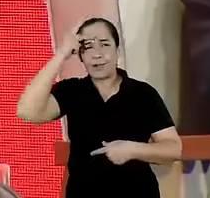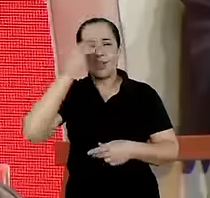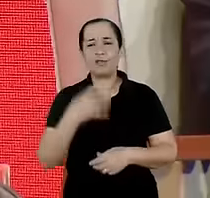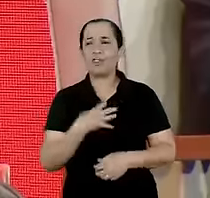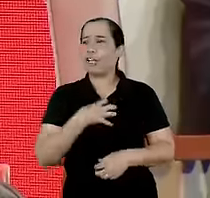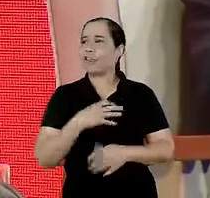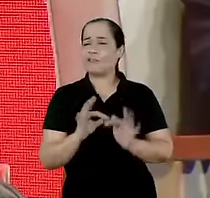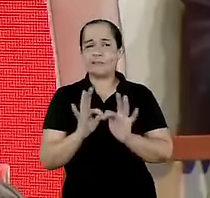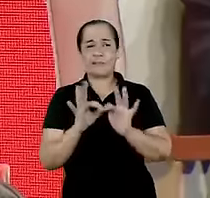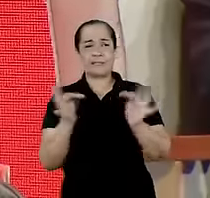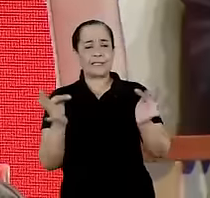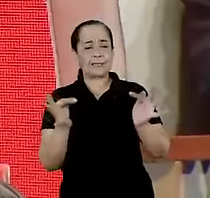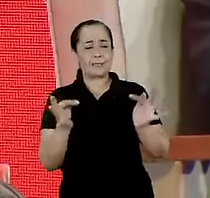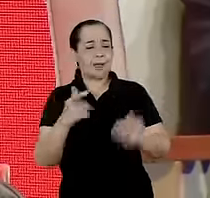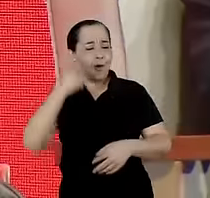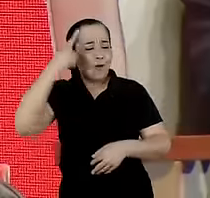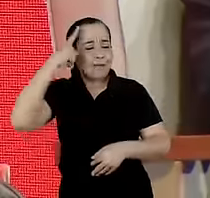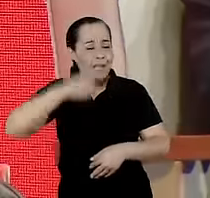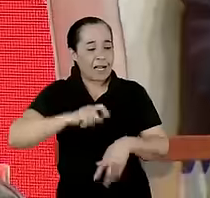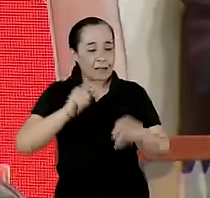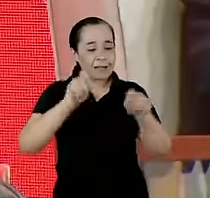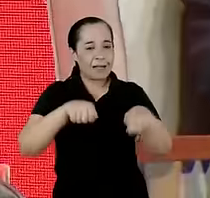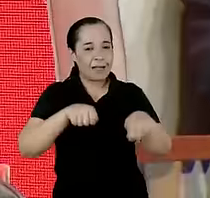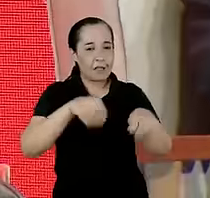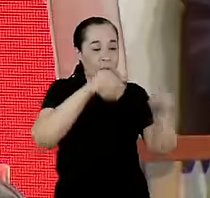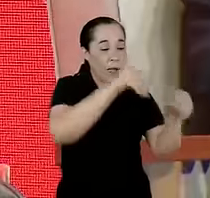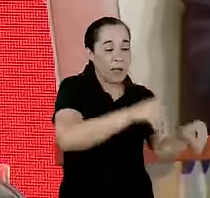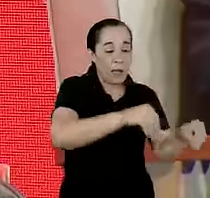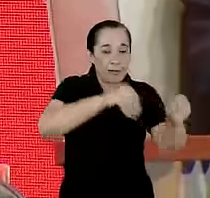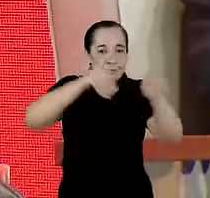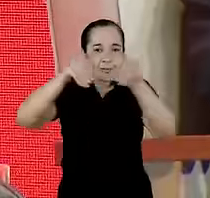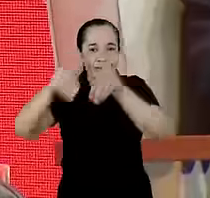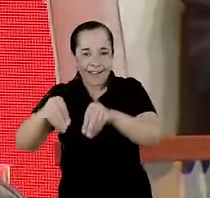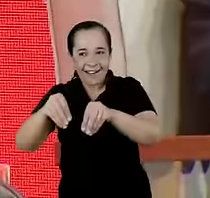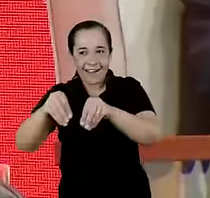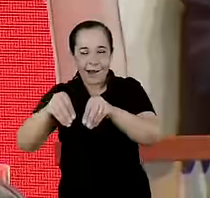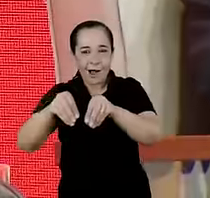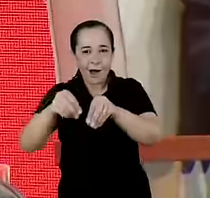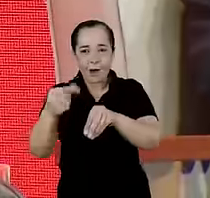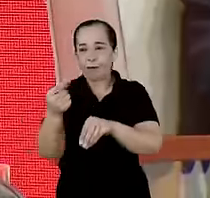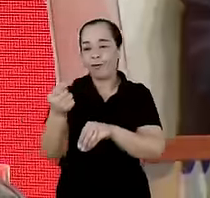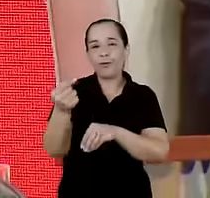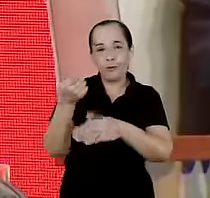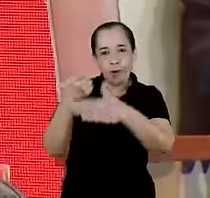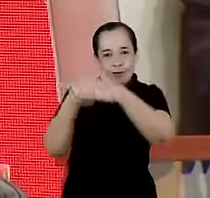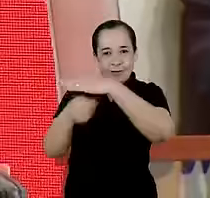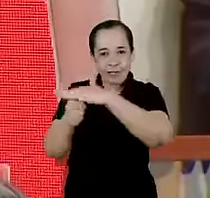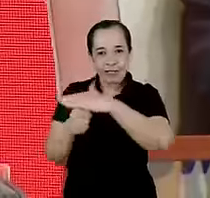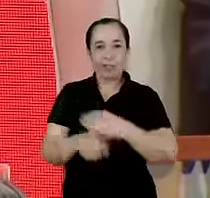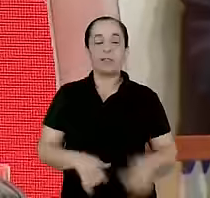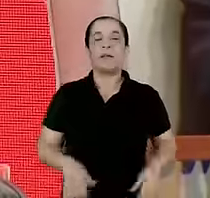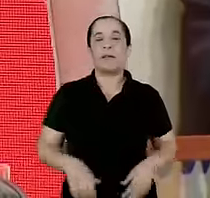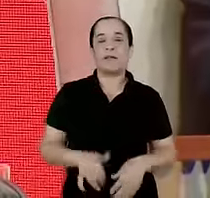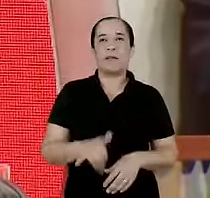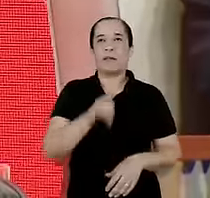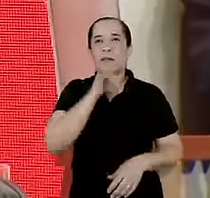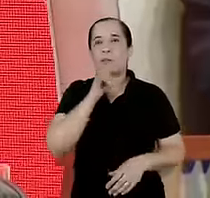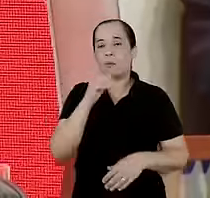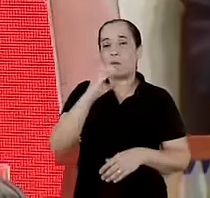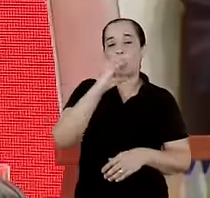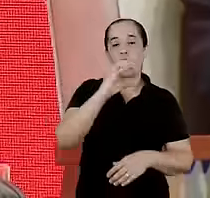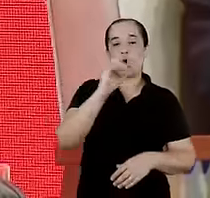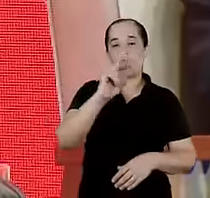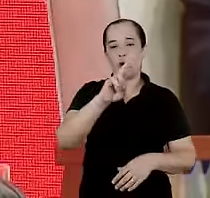possibilidade de fazer a portabilidade dos investimentos dele primeiro no momento entre corretoras que ofereçam os